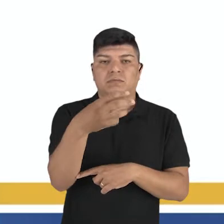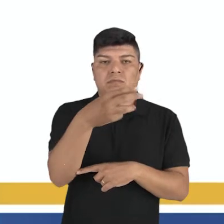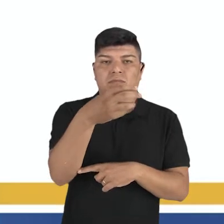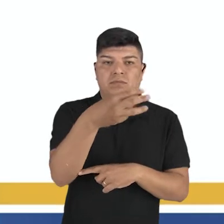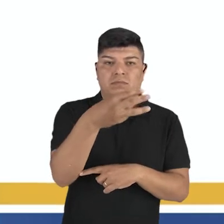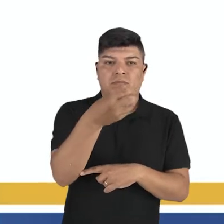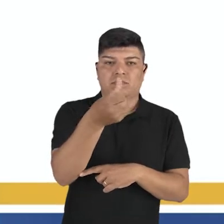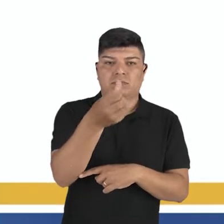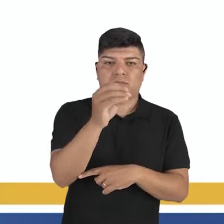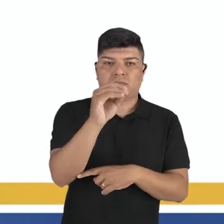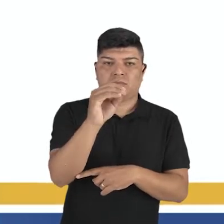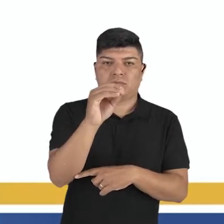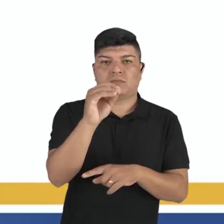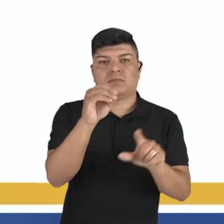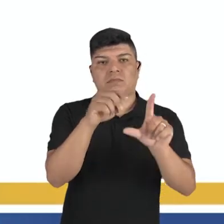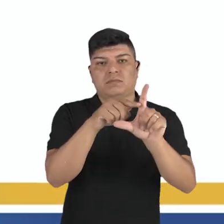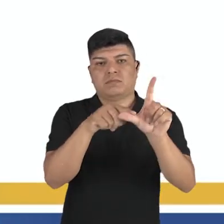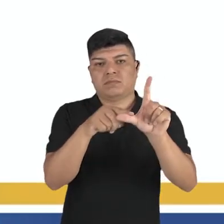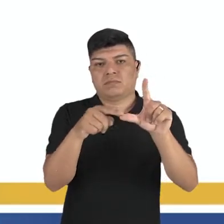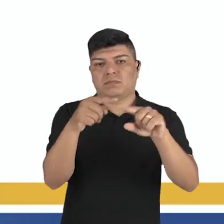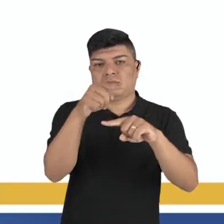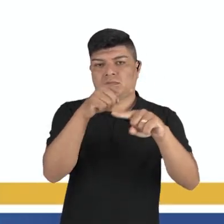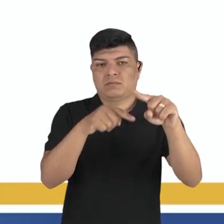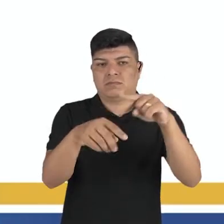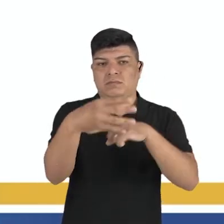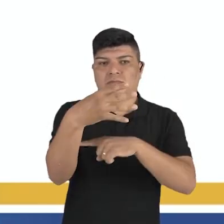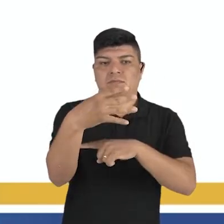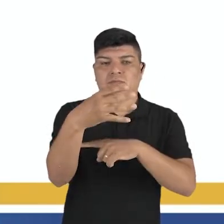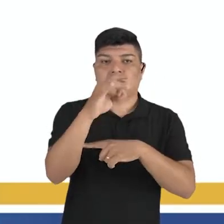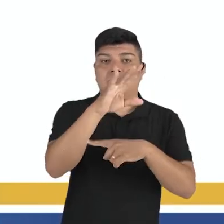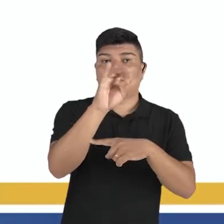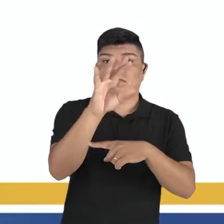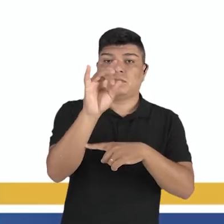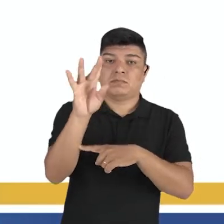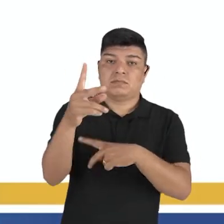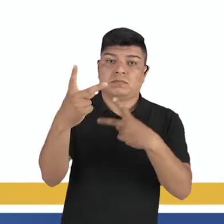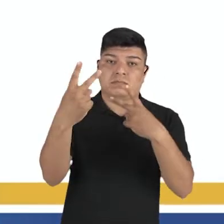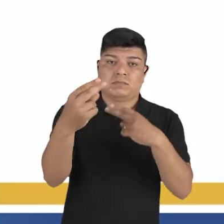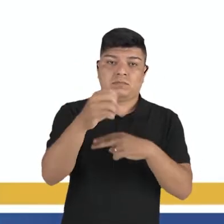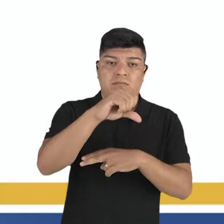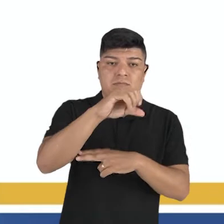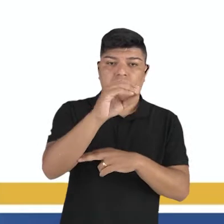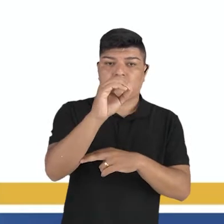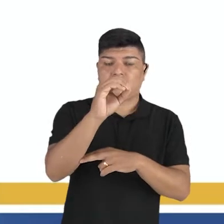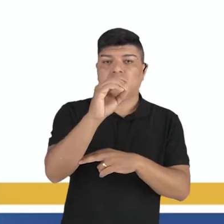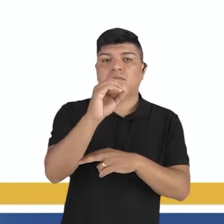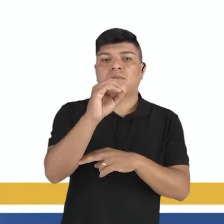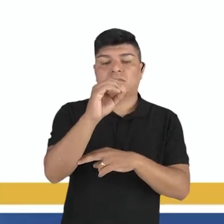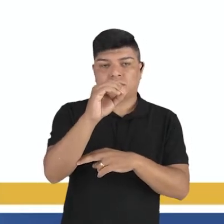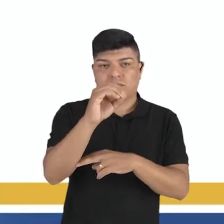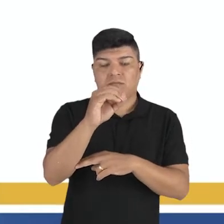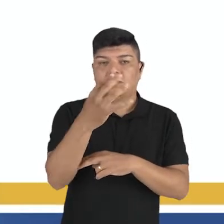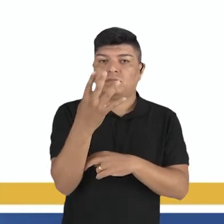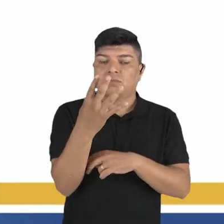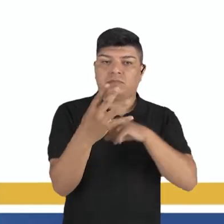360 graus, eu dividi em 4 partes iguais, cada parte é igual a 90, e aí dessas